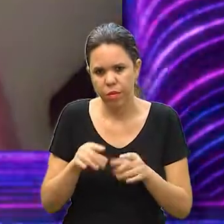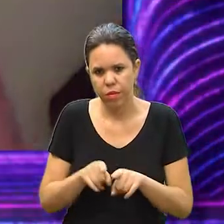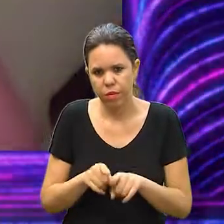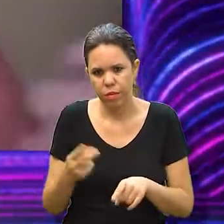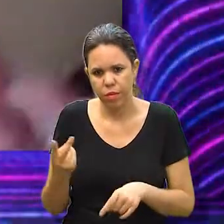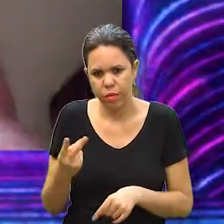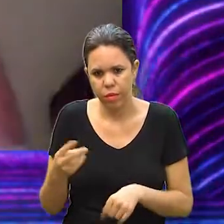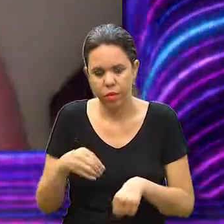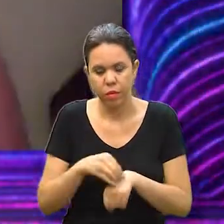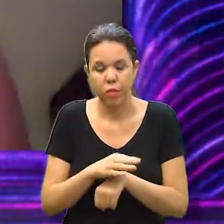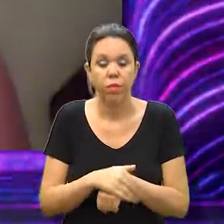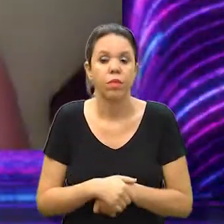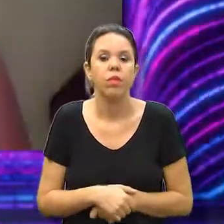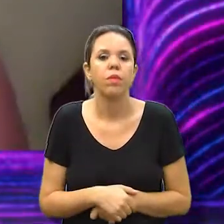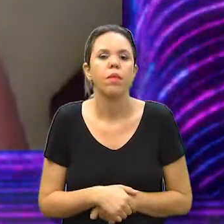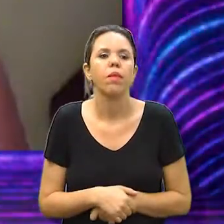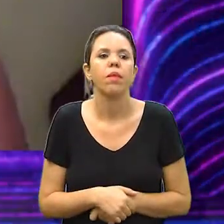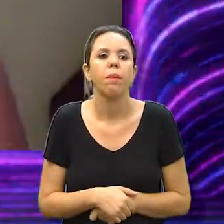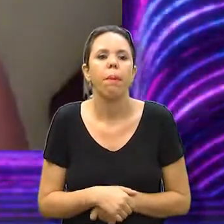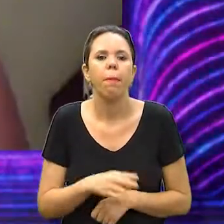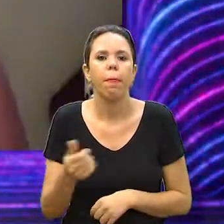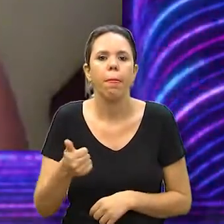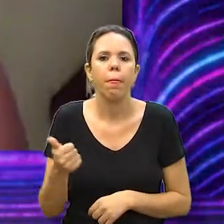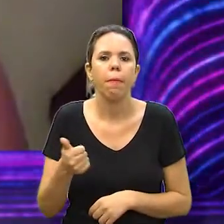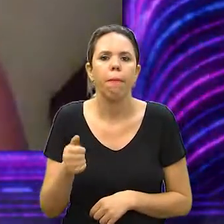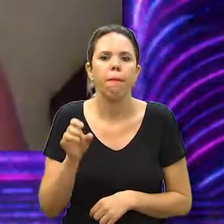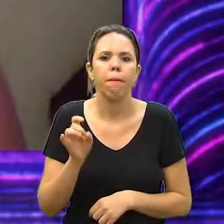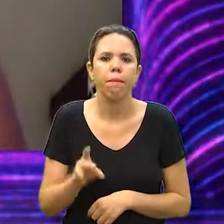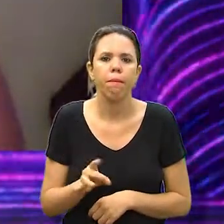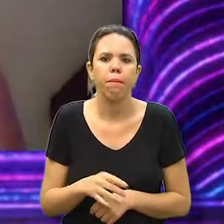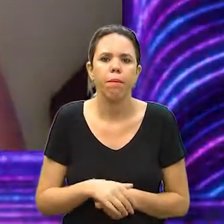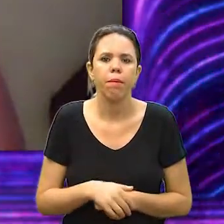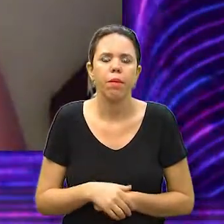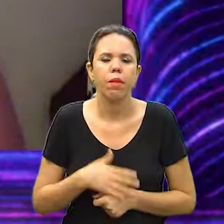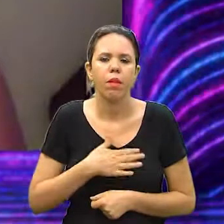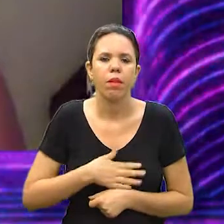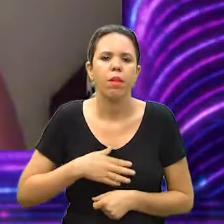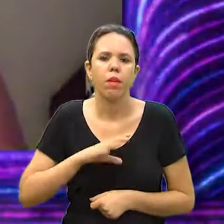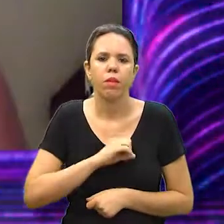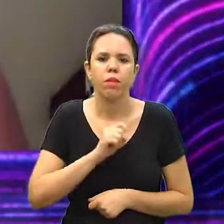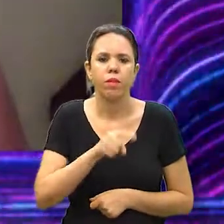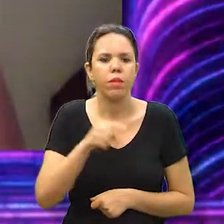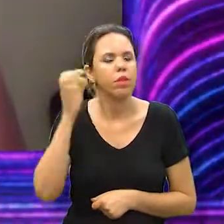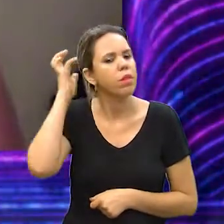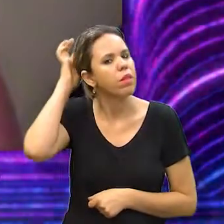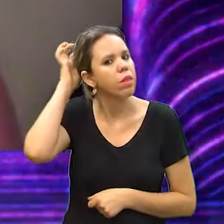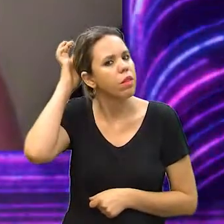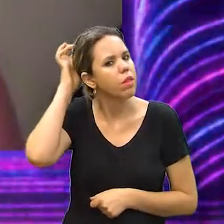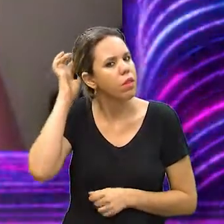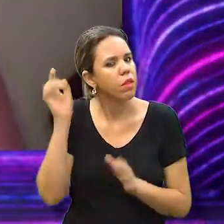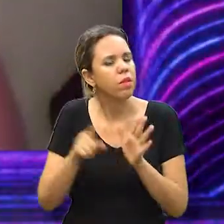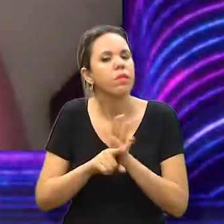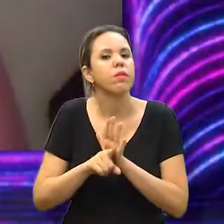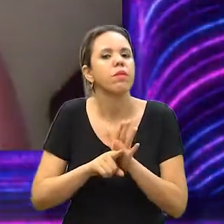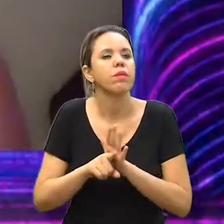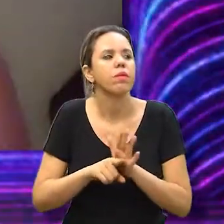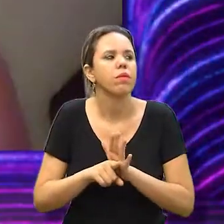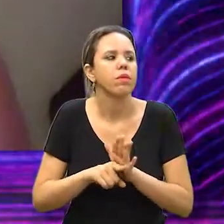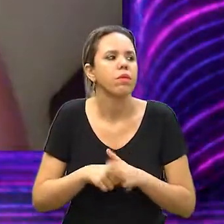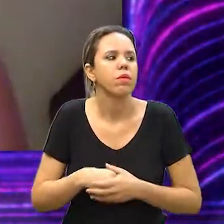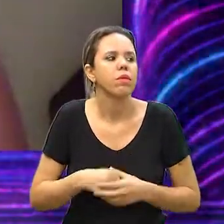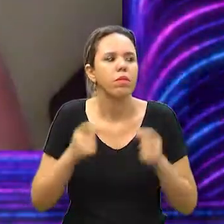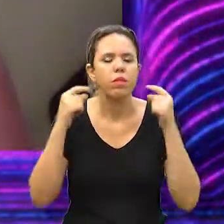e eu trouxe para o primeiro ponto, que é Só Porque Eu Gosto de Você, baseado no Bram Stoker, né?